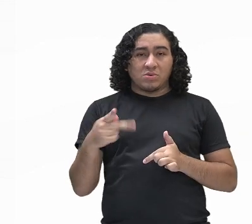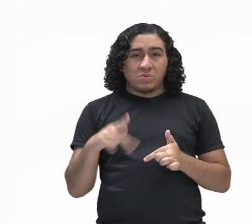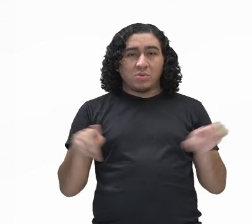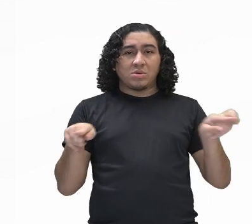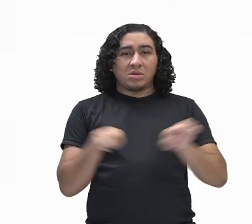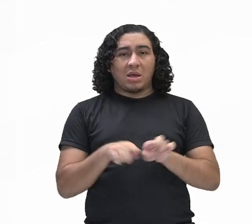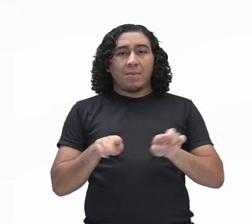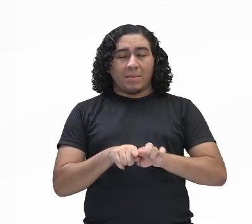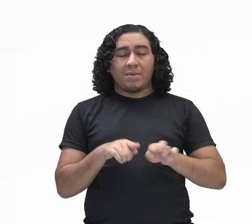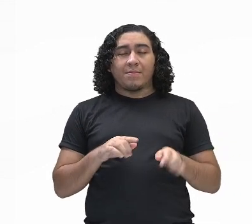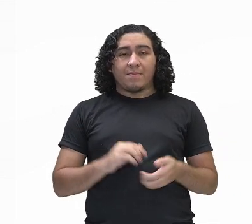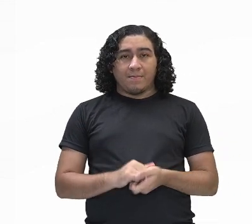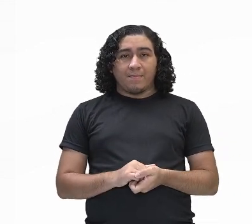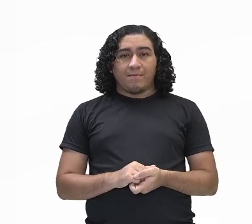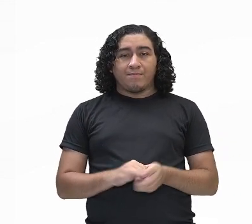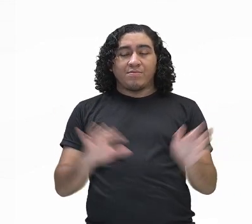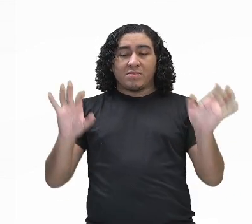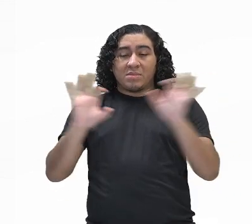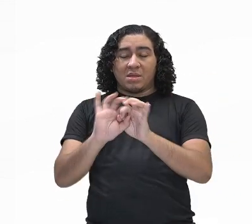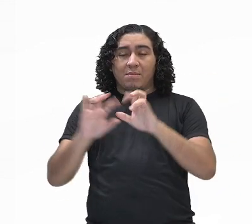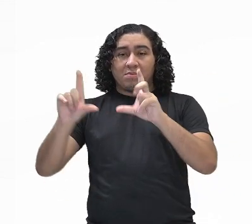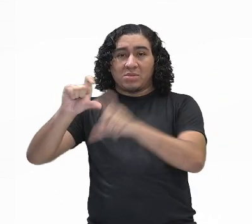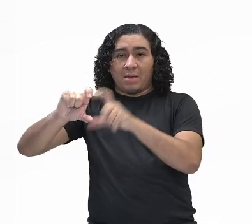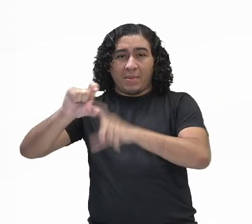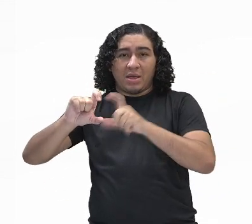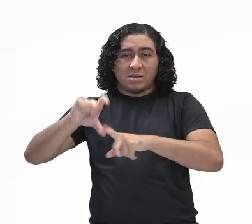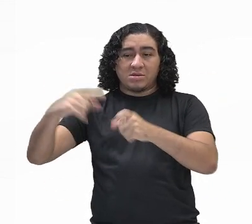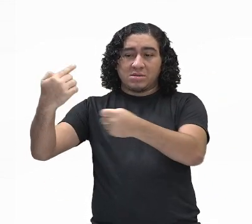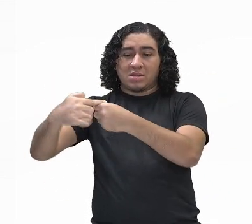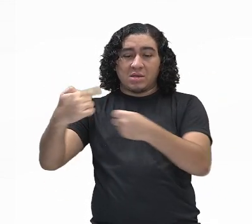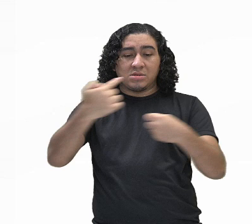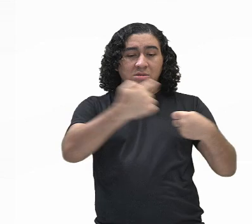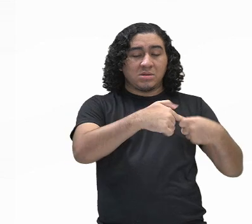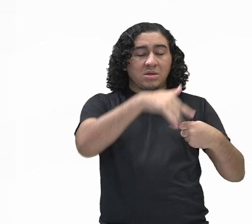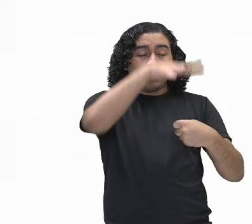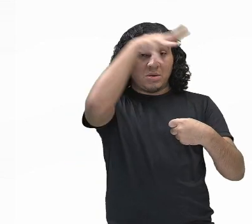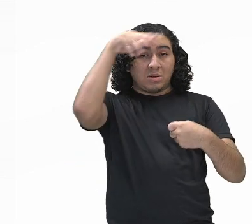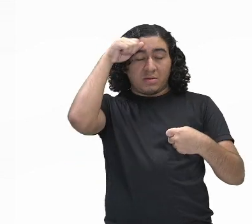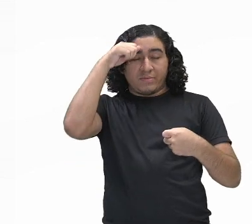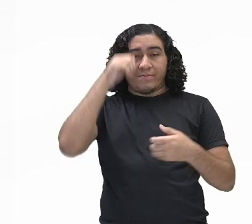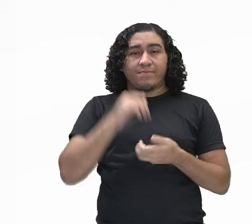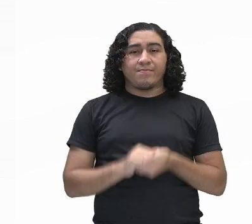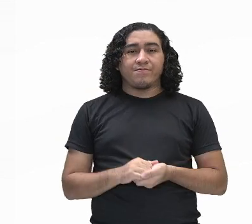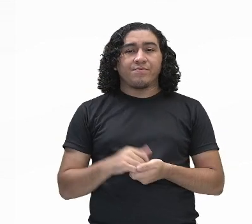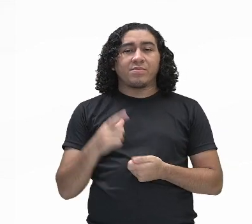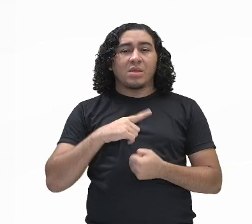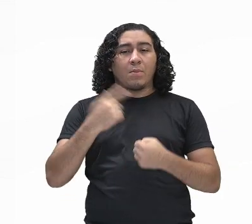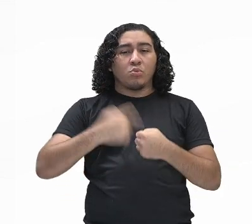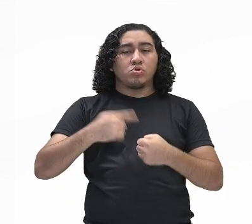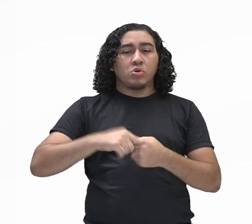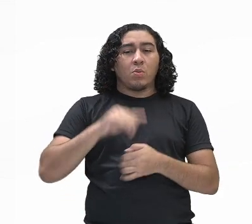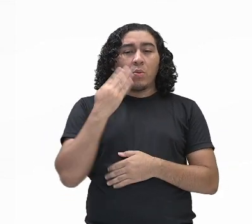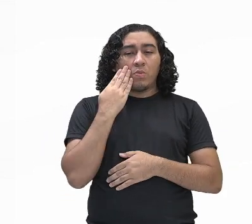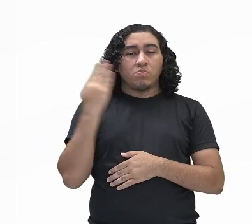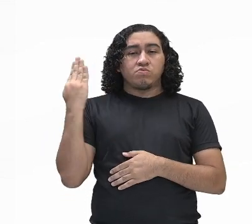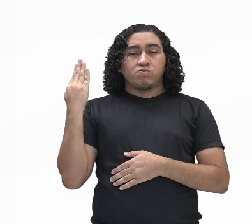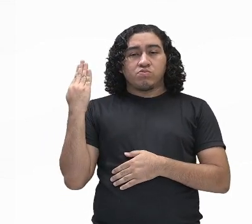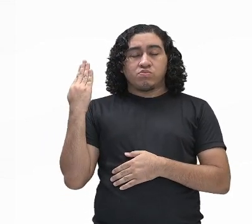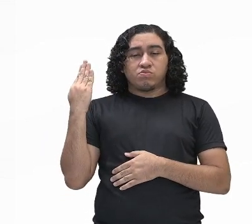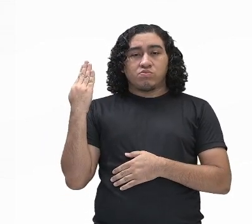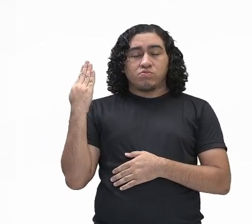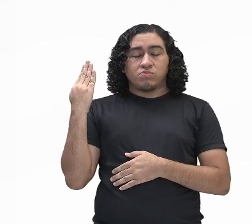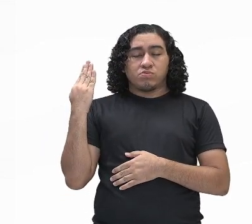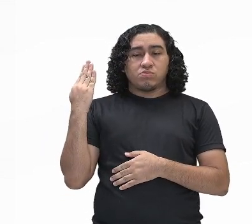essa interdependência entre uma cidade e outra. E aí os municípios, né, no mapinha para vocês, Careiro da Várzea, Rio Preto